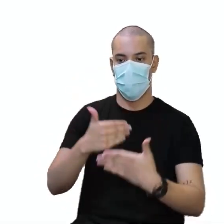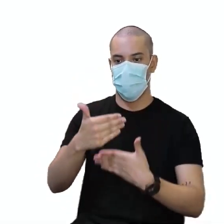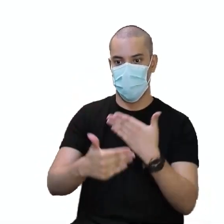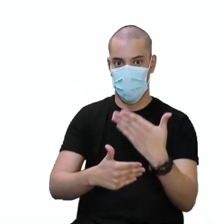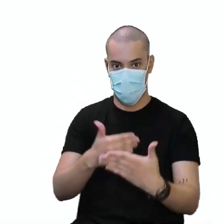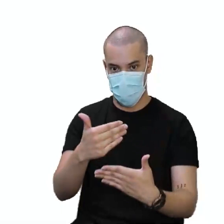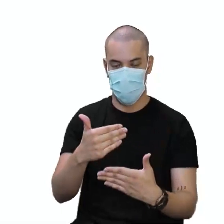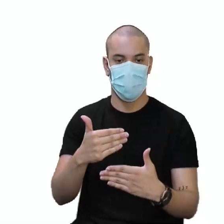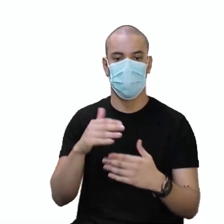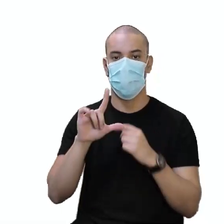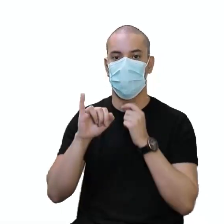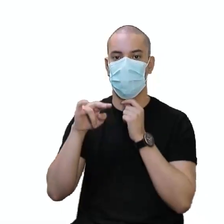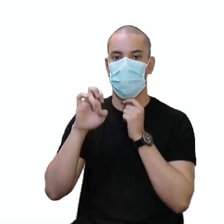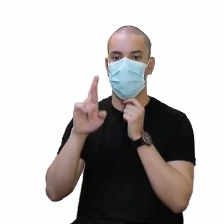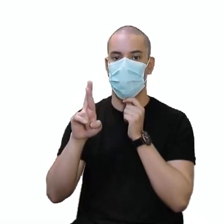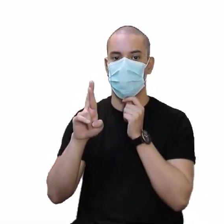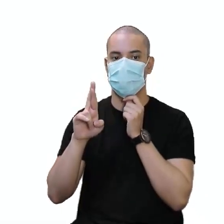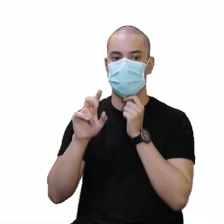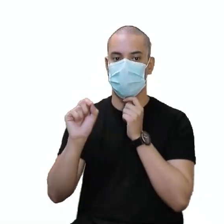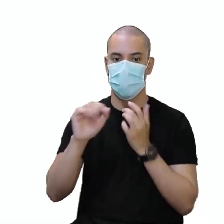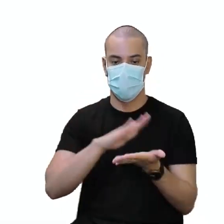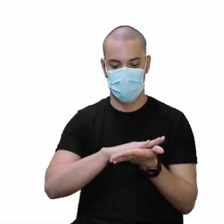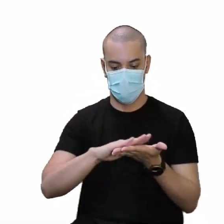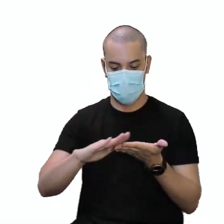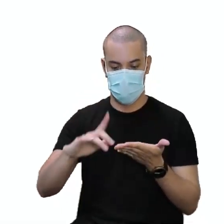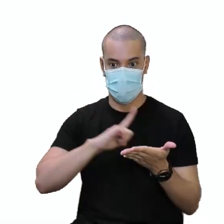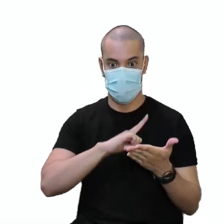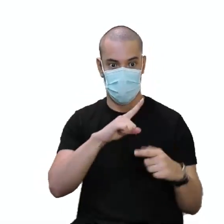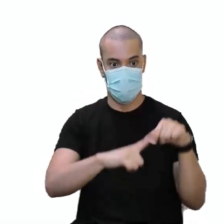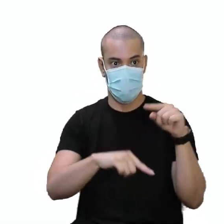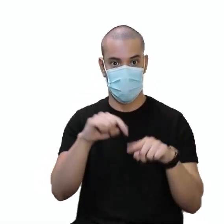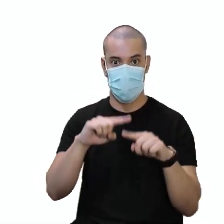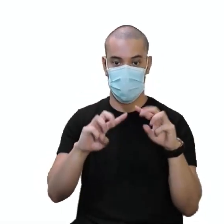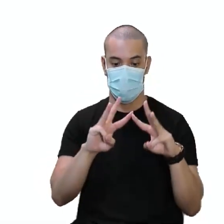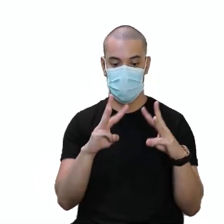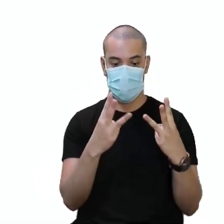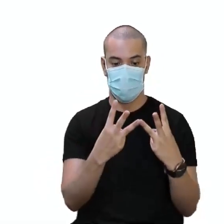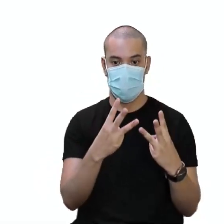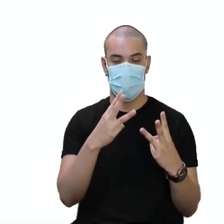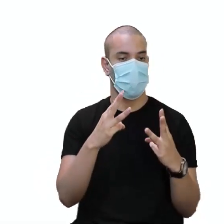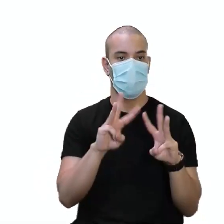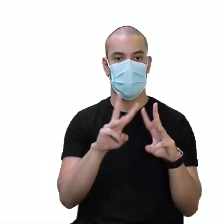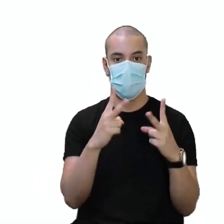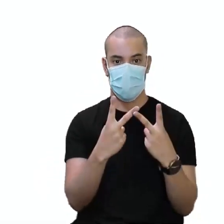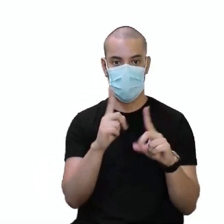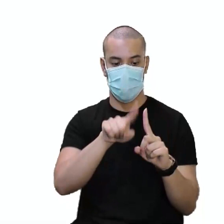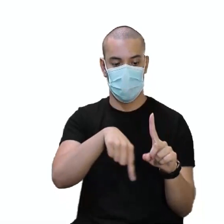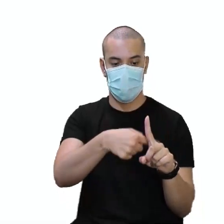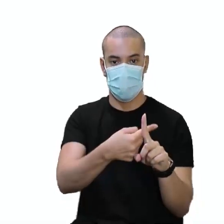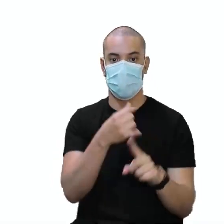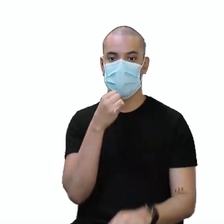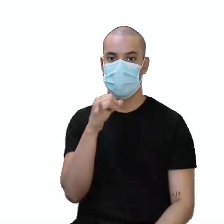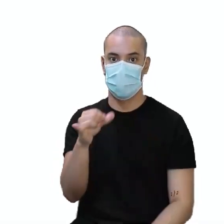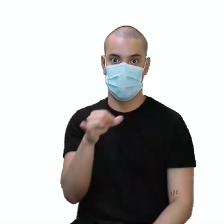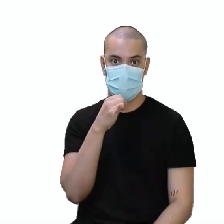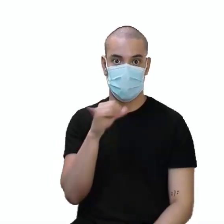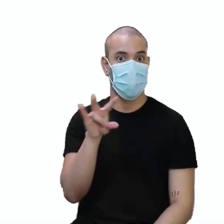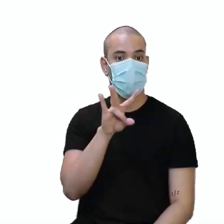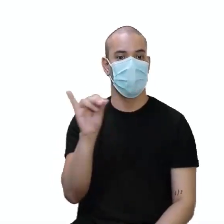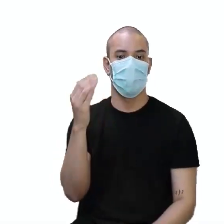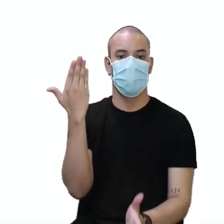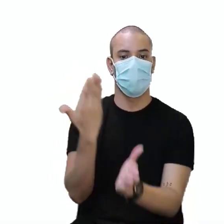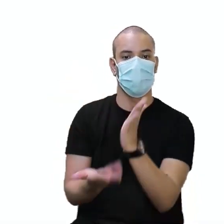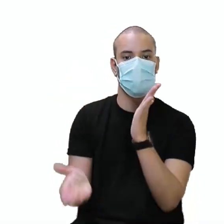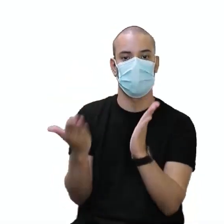E eu tenho o que na cadeia alimentar? Um fluxo de matéria e energia, sendo que a energia ela vai sendo